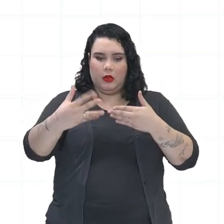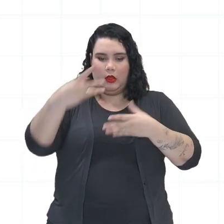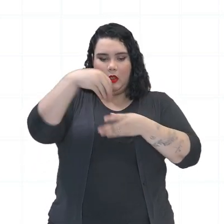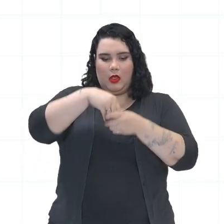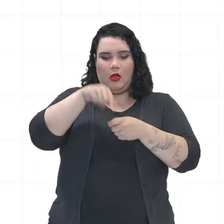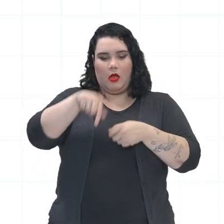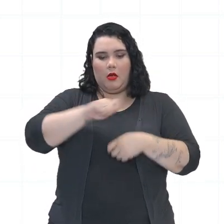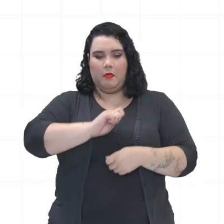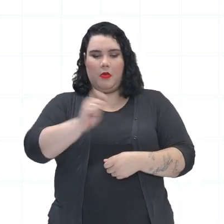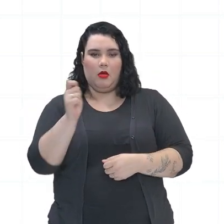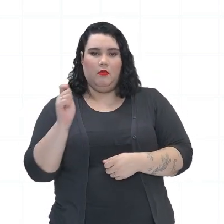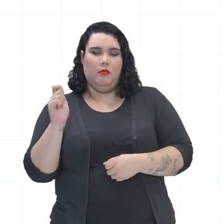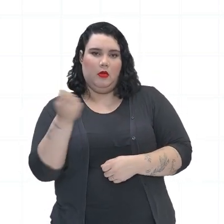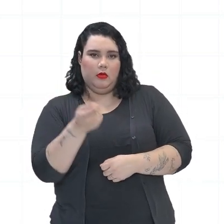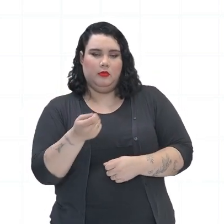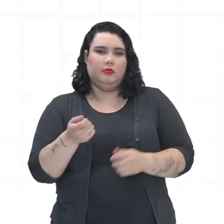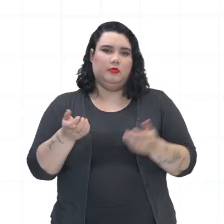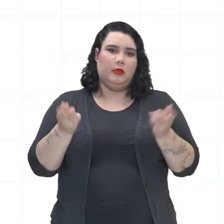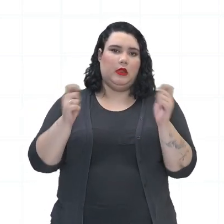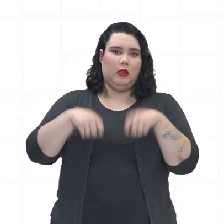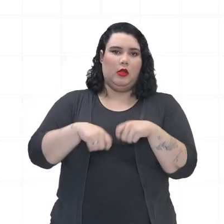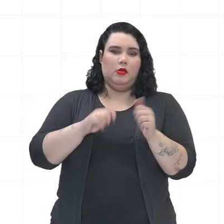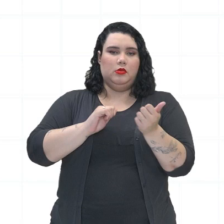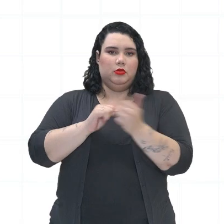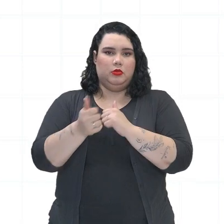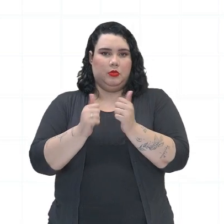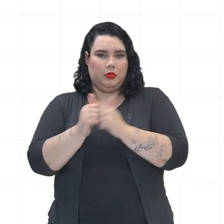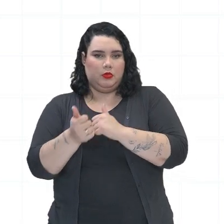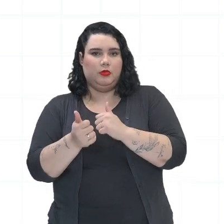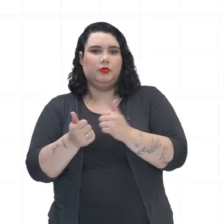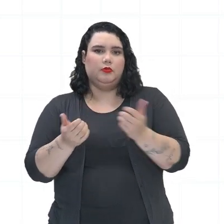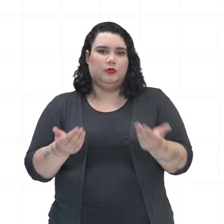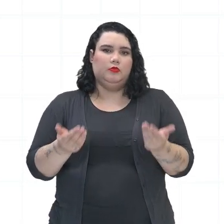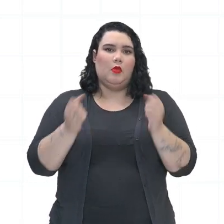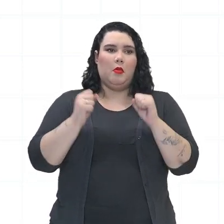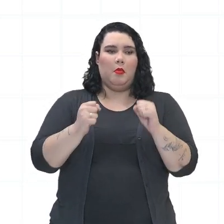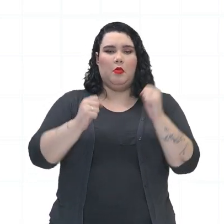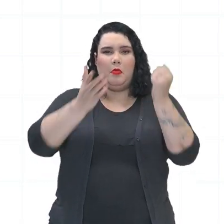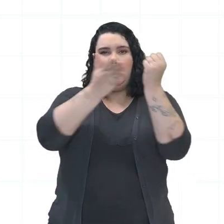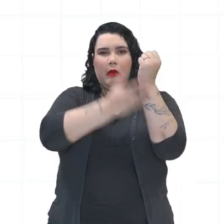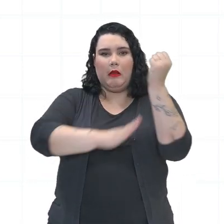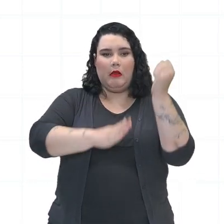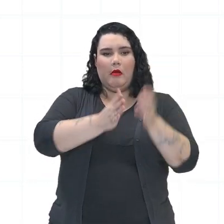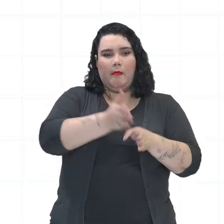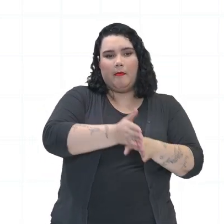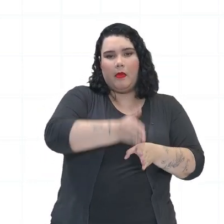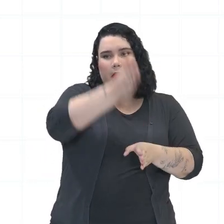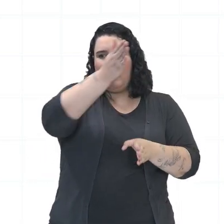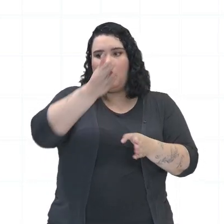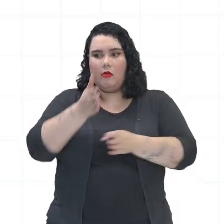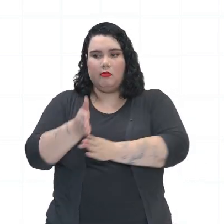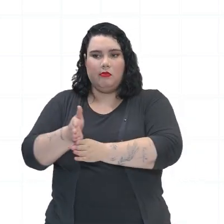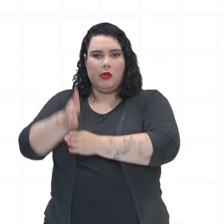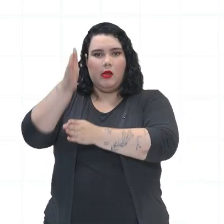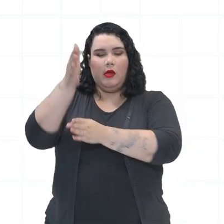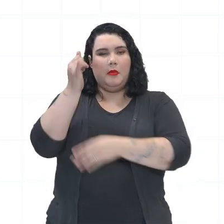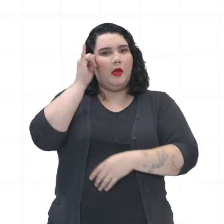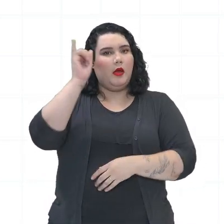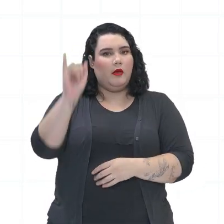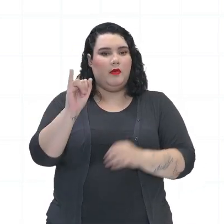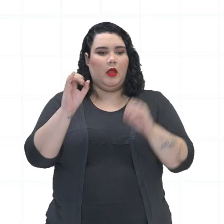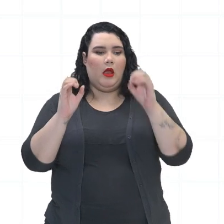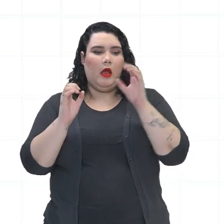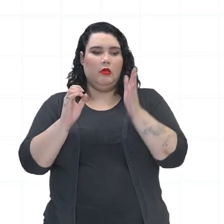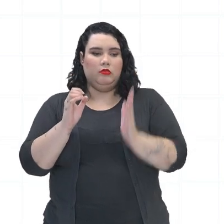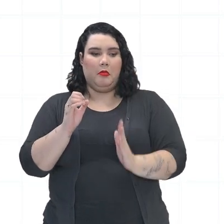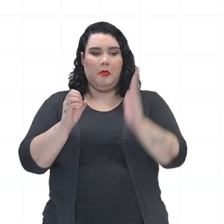ser cercada, poderia ser paredes mesmo, com tablados, né? Para evitar que a bola fosse para fora